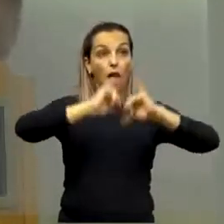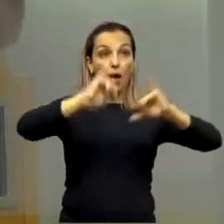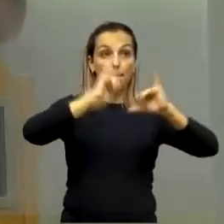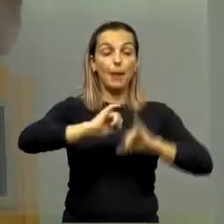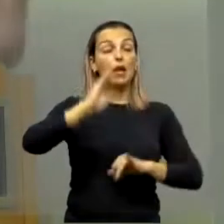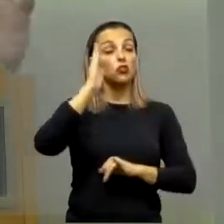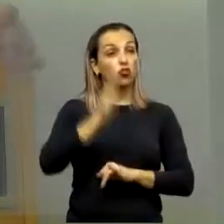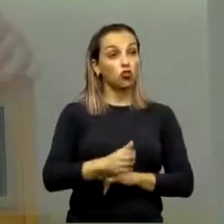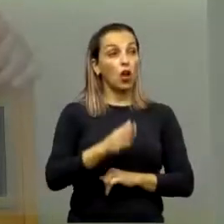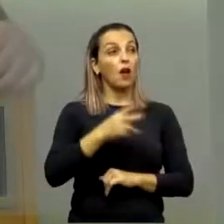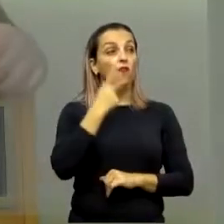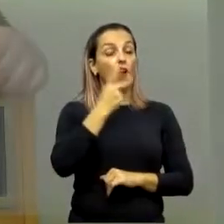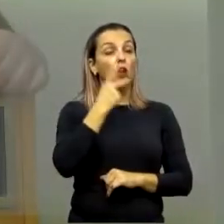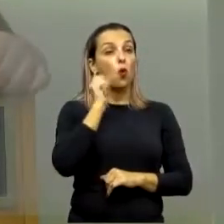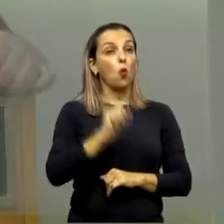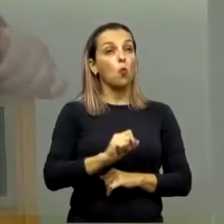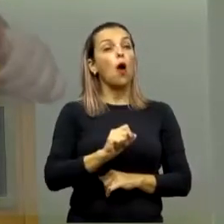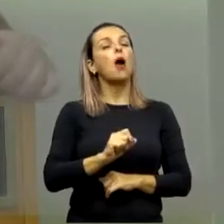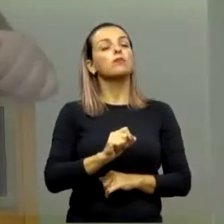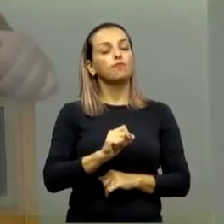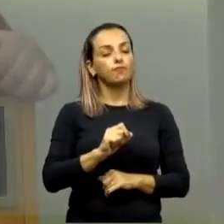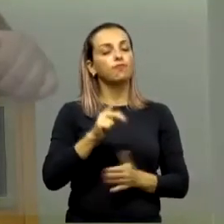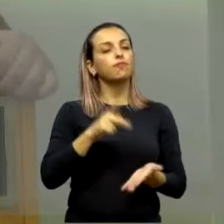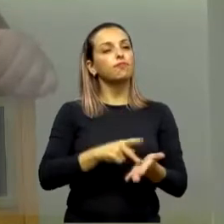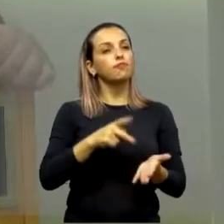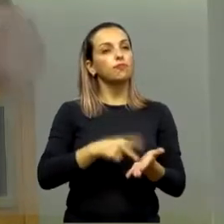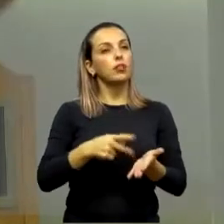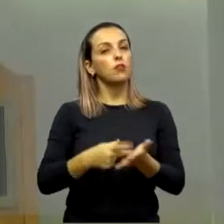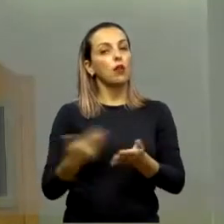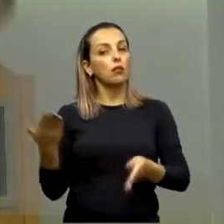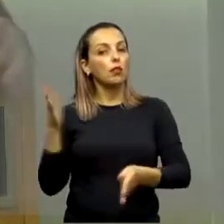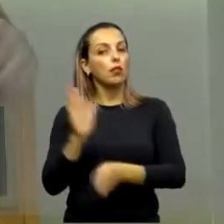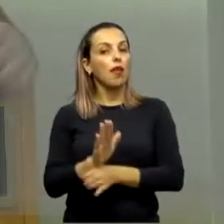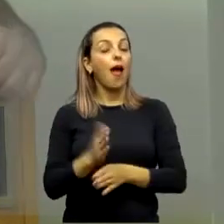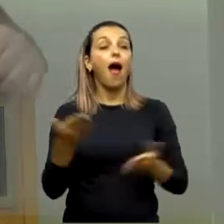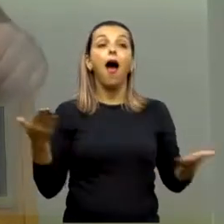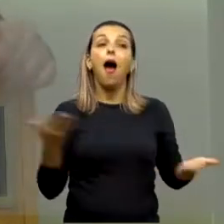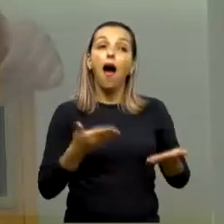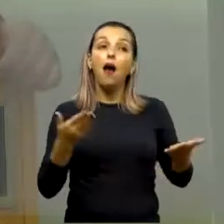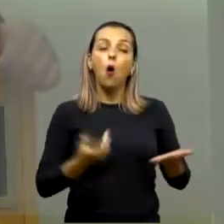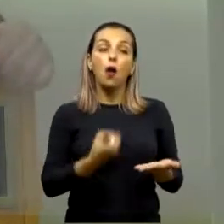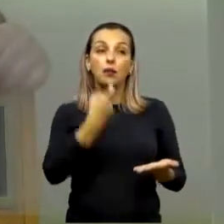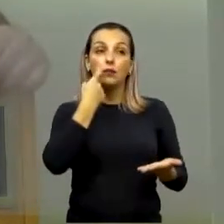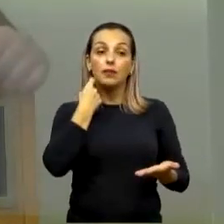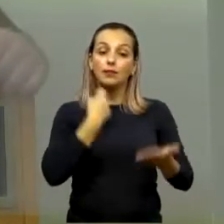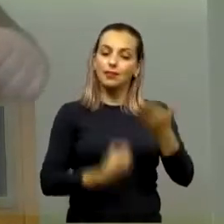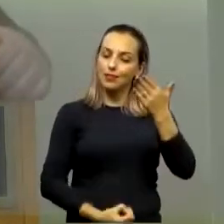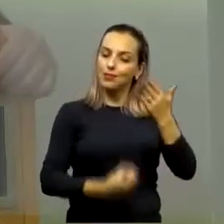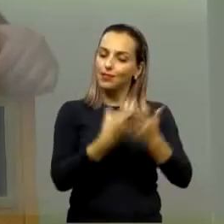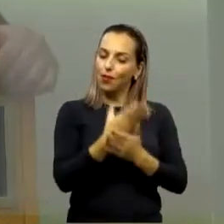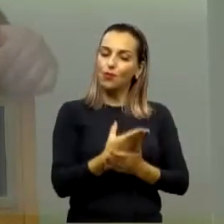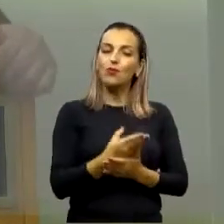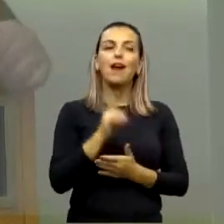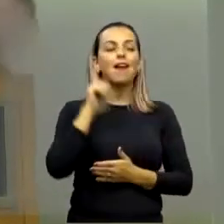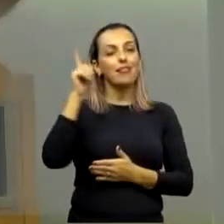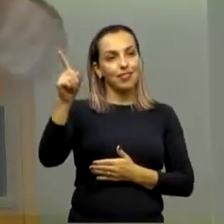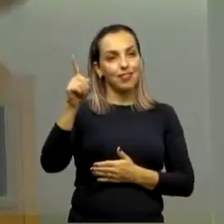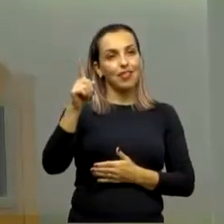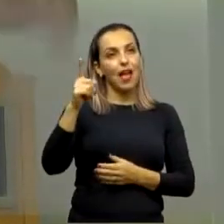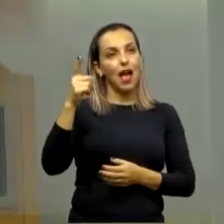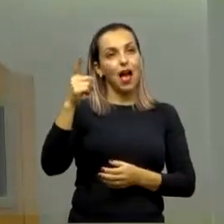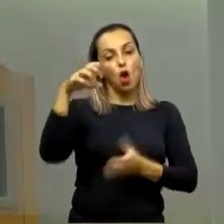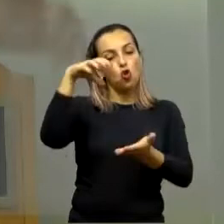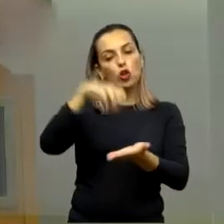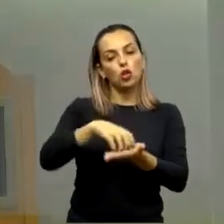Paulinho já tinha se prontificado a atender essa demanda e agora na sexta-feira gente vai inaugurar aí ao